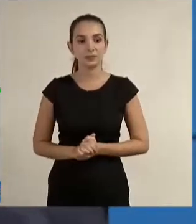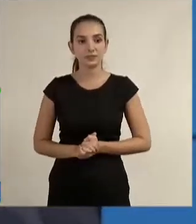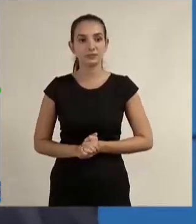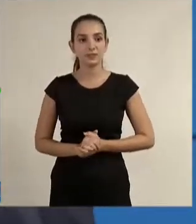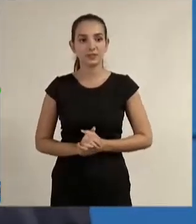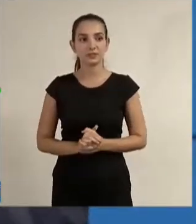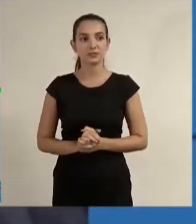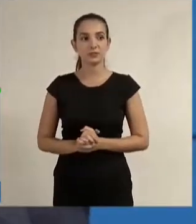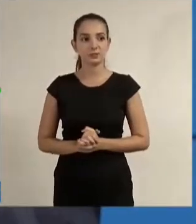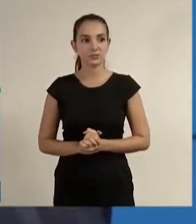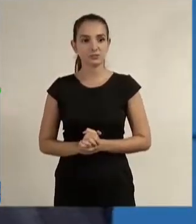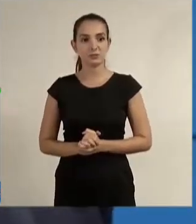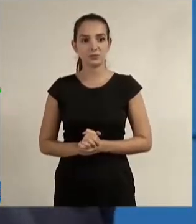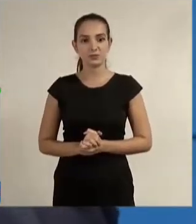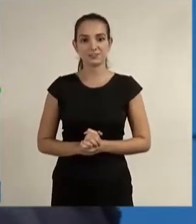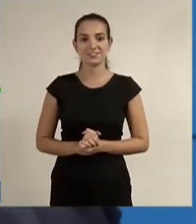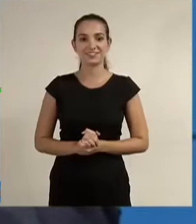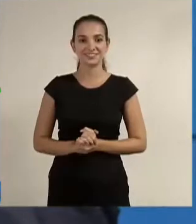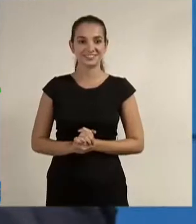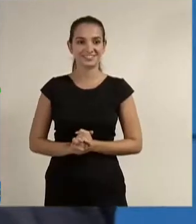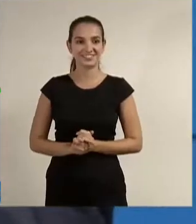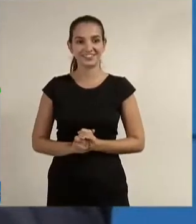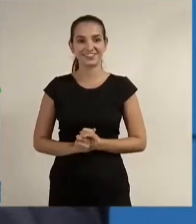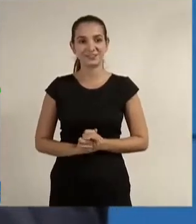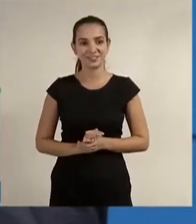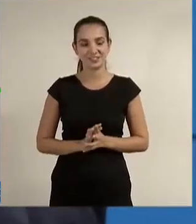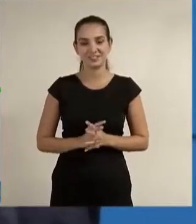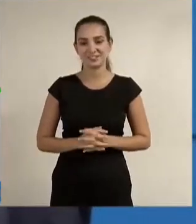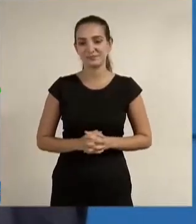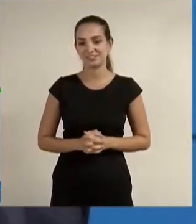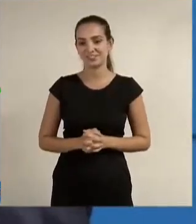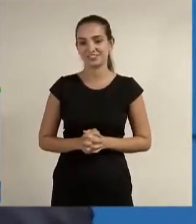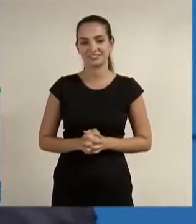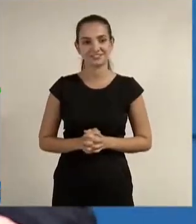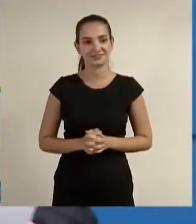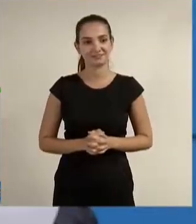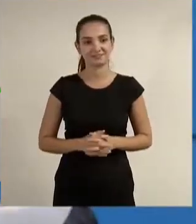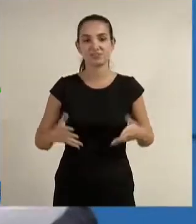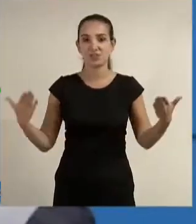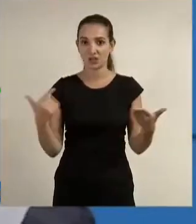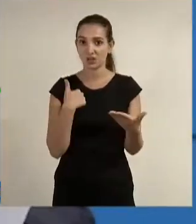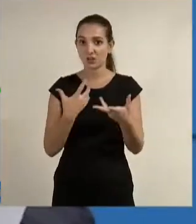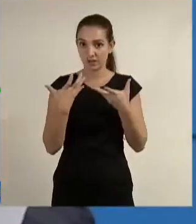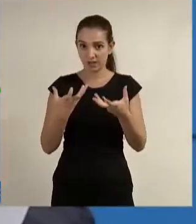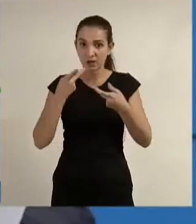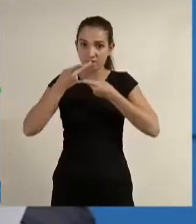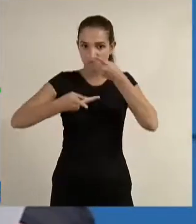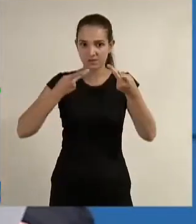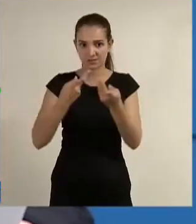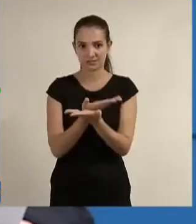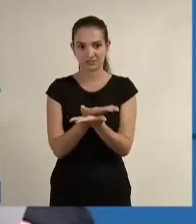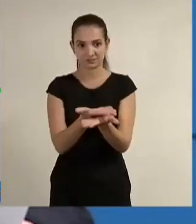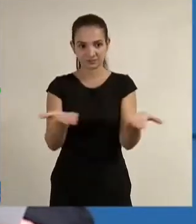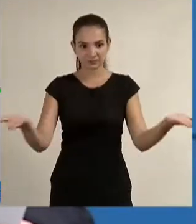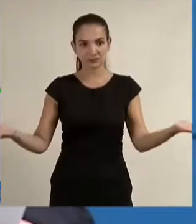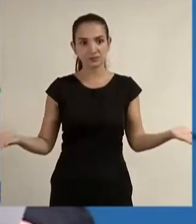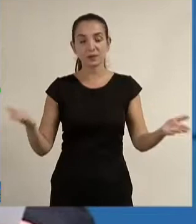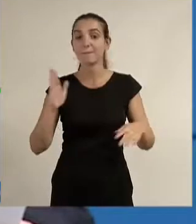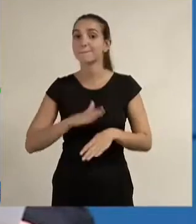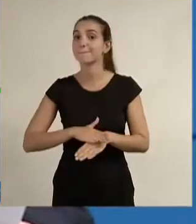sobre os assuntos internos da casa, e aqui a gente tem feito a coisa da forma